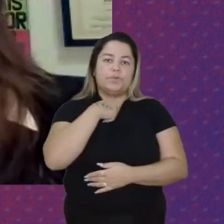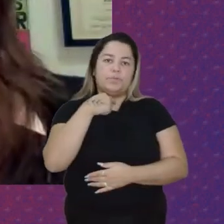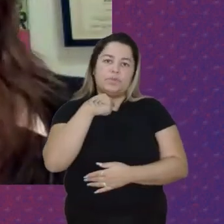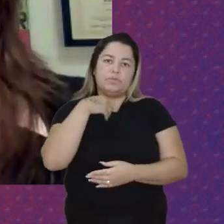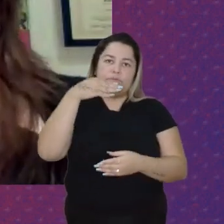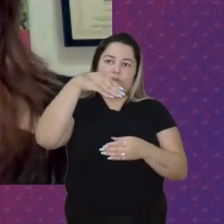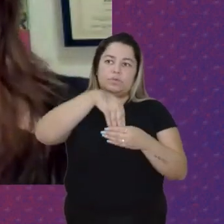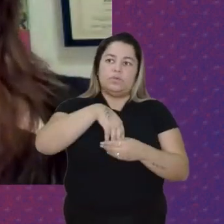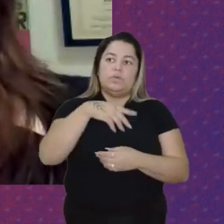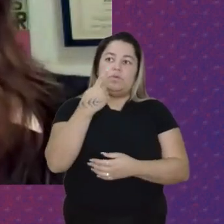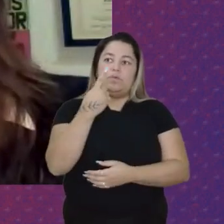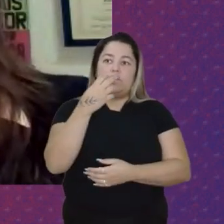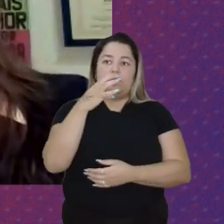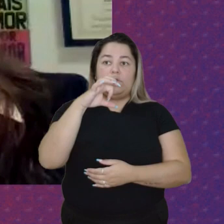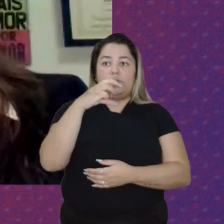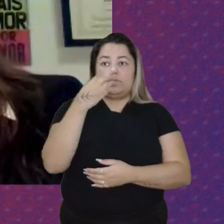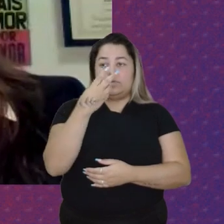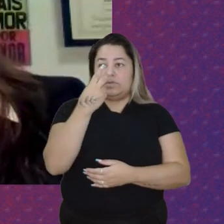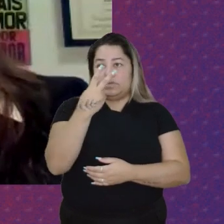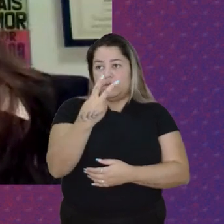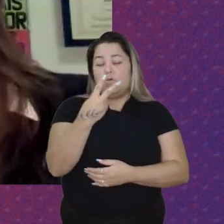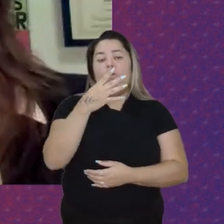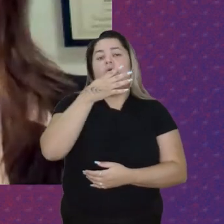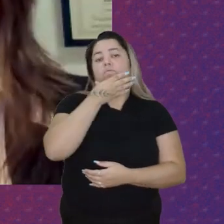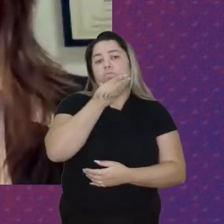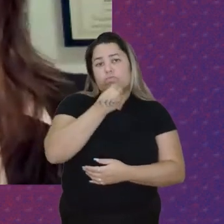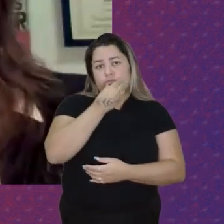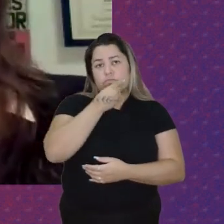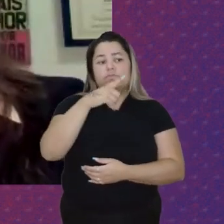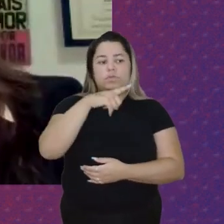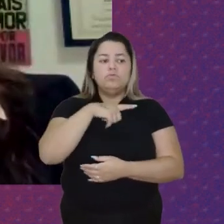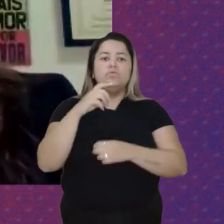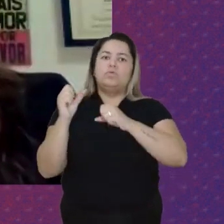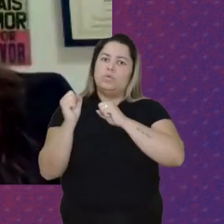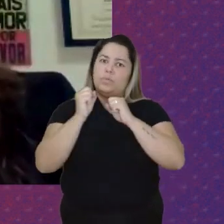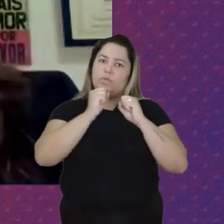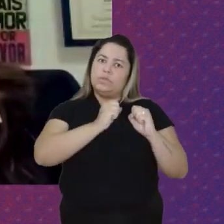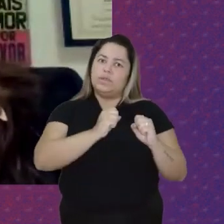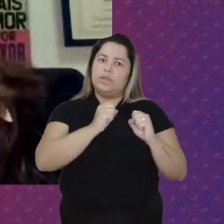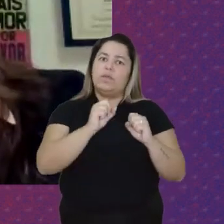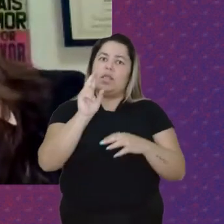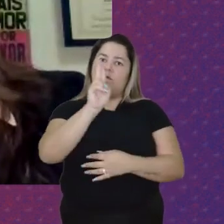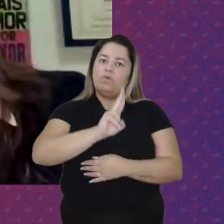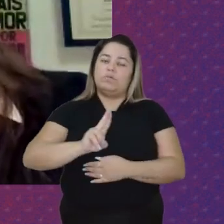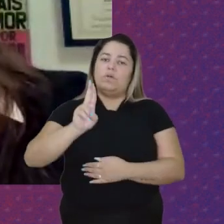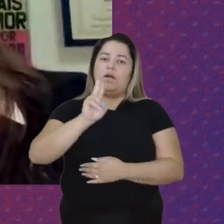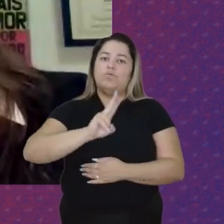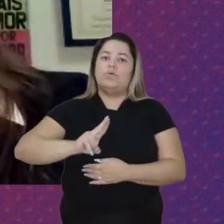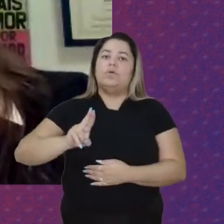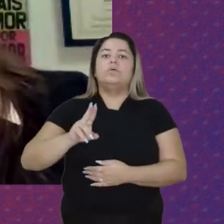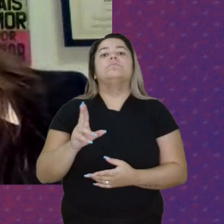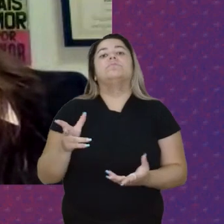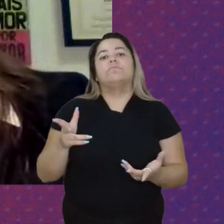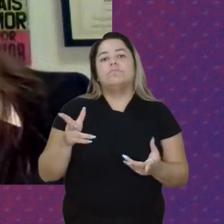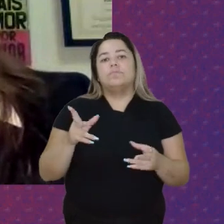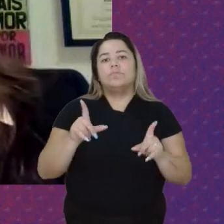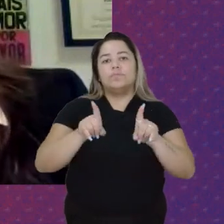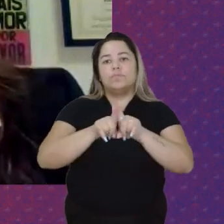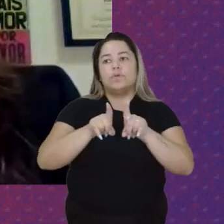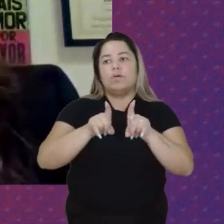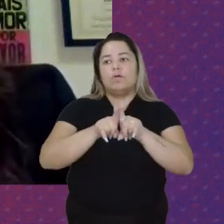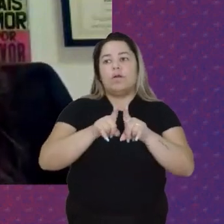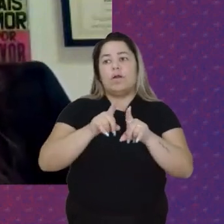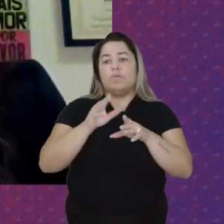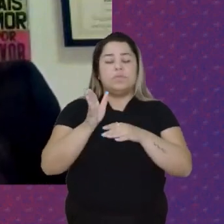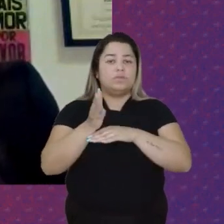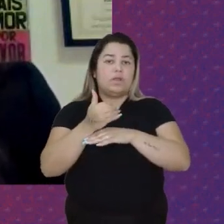até 1932, e os homens, eles tinham esse poder, né, eles gozavam de privilégios com relação à